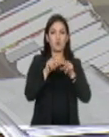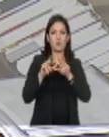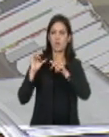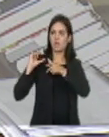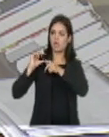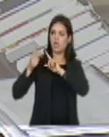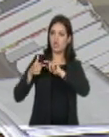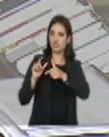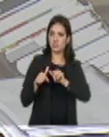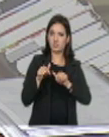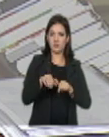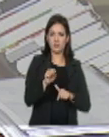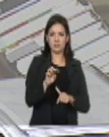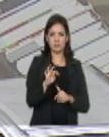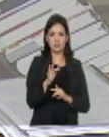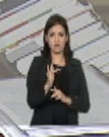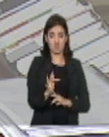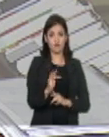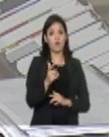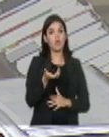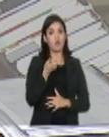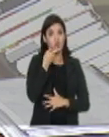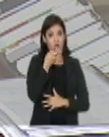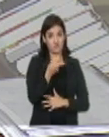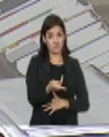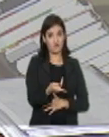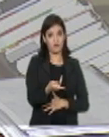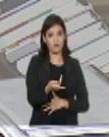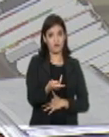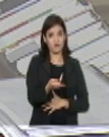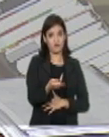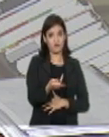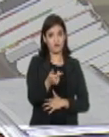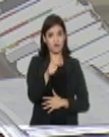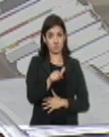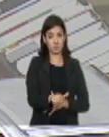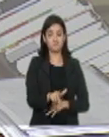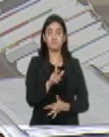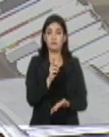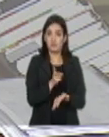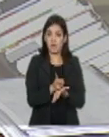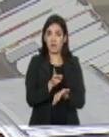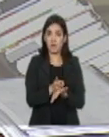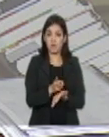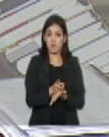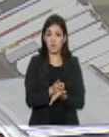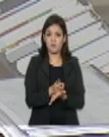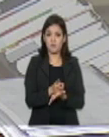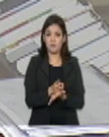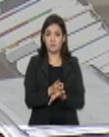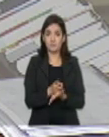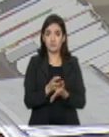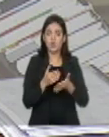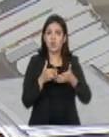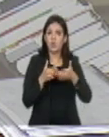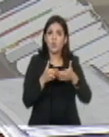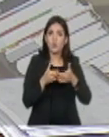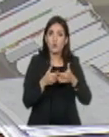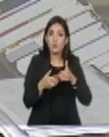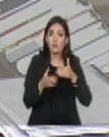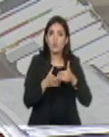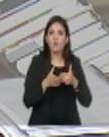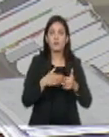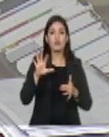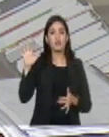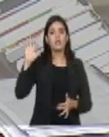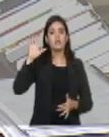Casa. Mas quero reiterar que, realmente, qualquer medida que possa